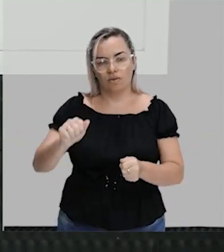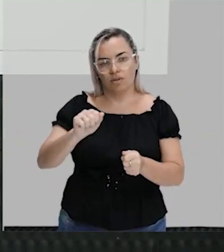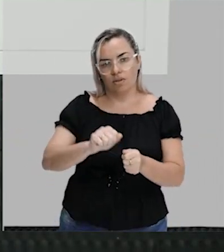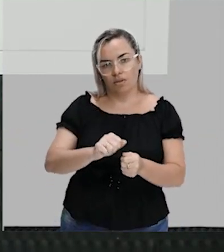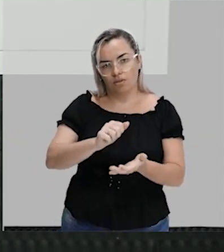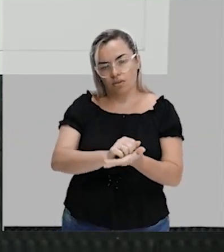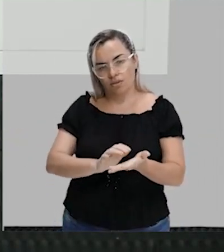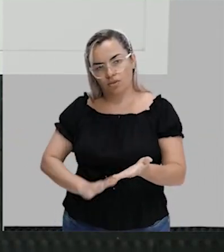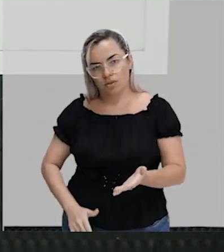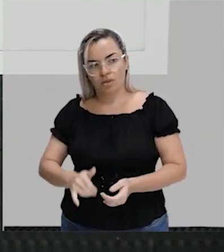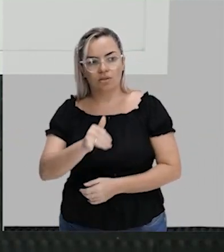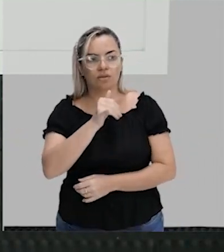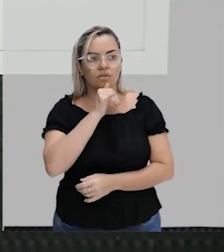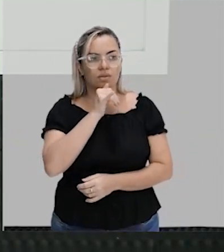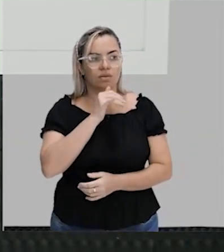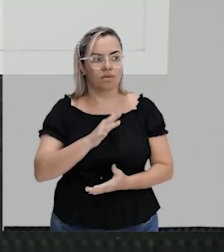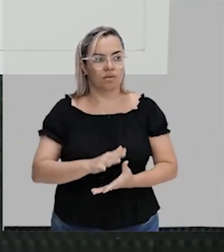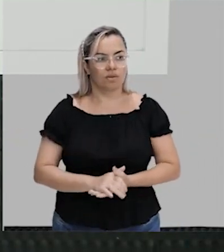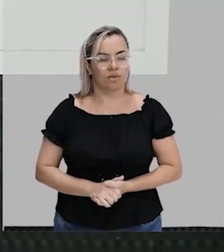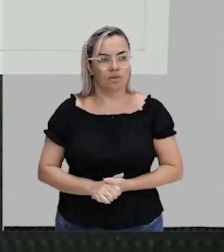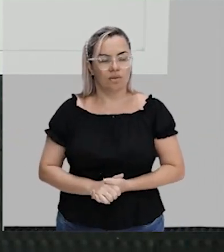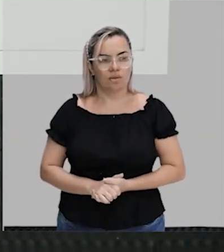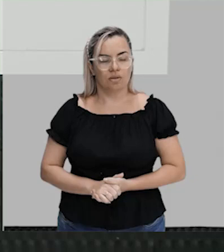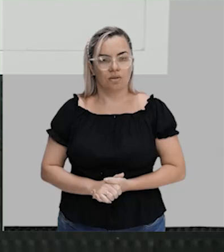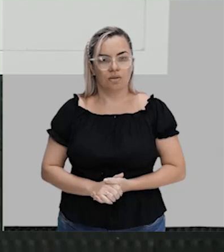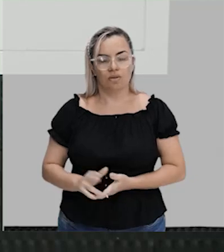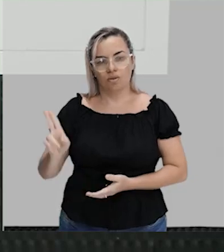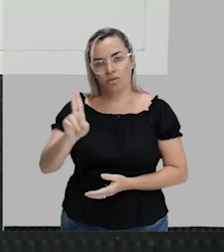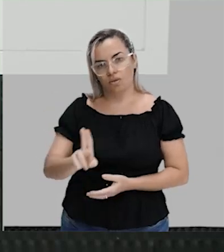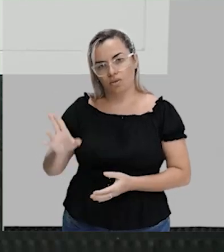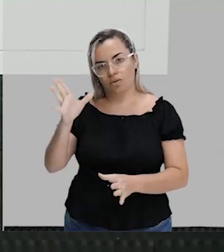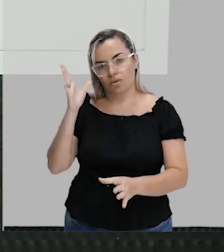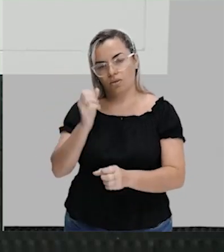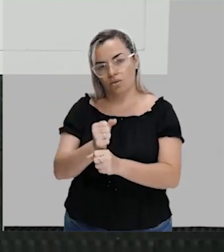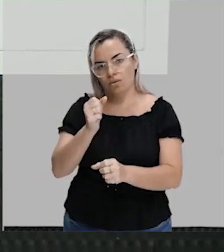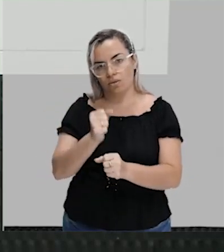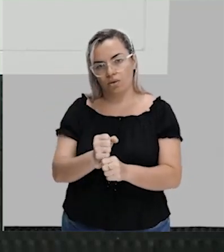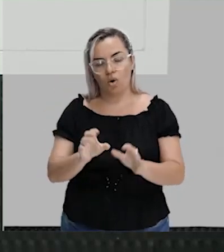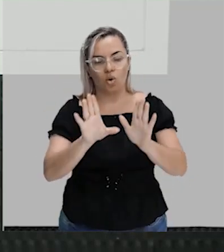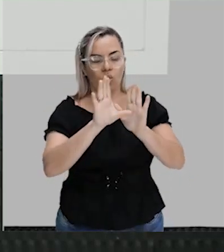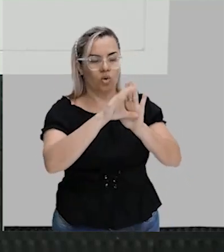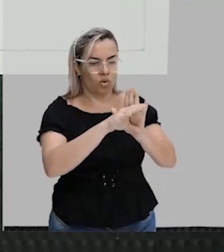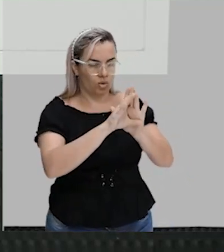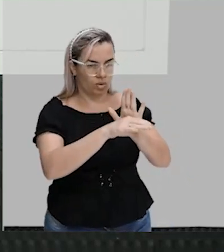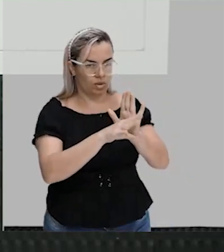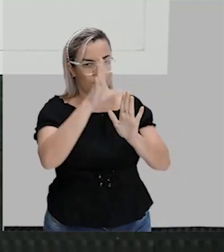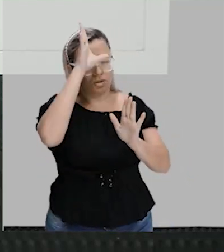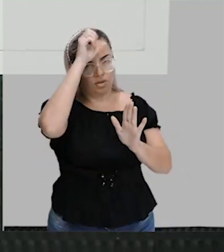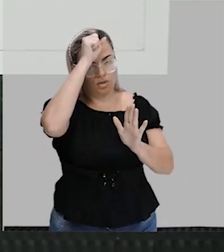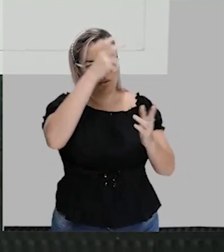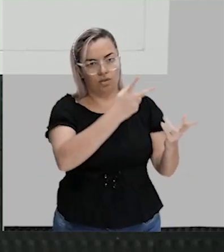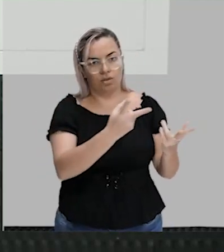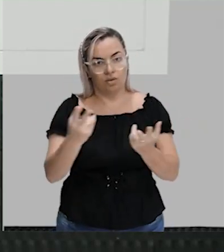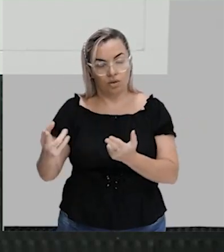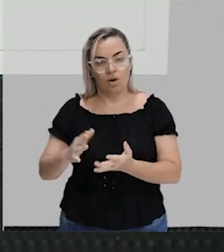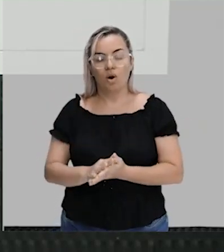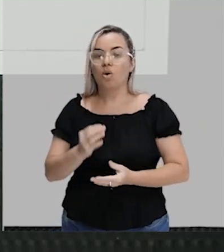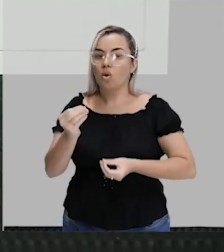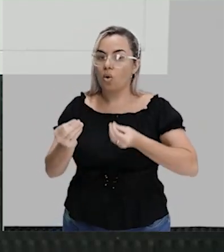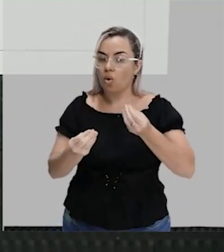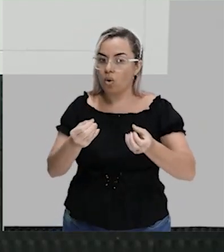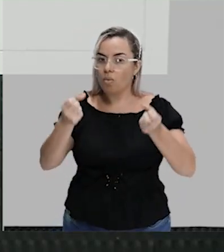exemplo aqui para gente aplicar esse conceito de igualdade né porque como eu falei para vocês